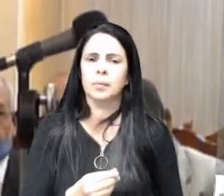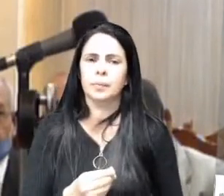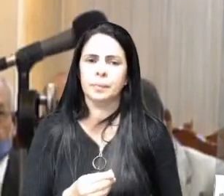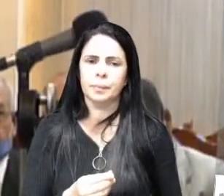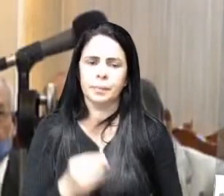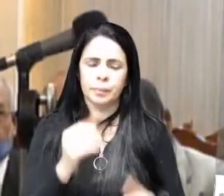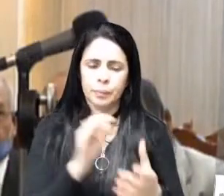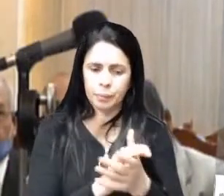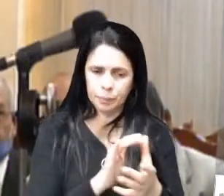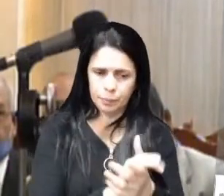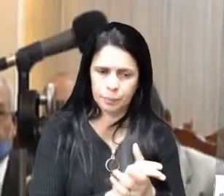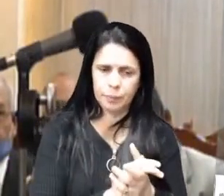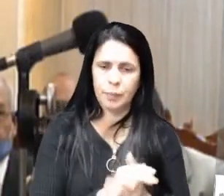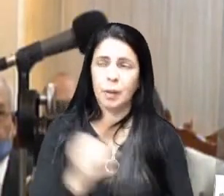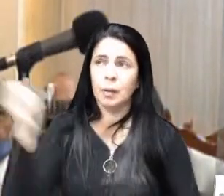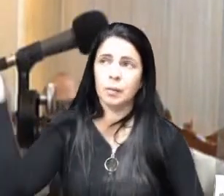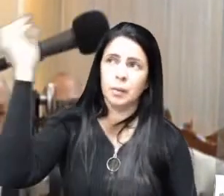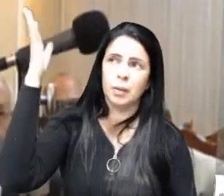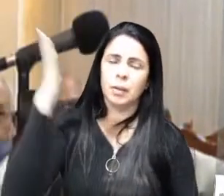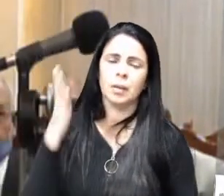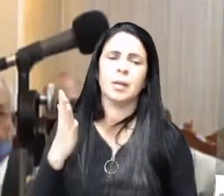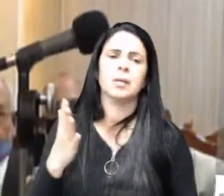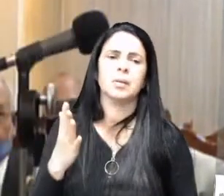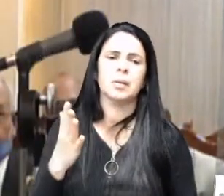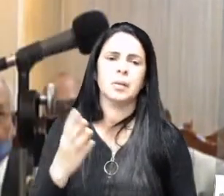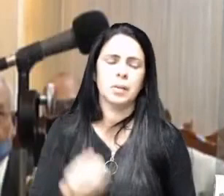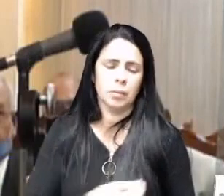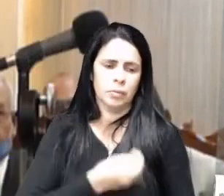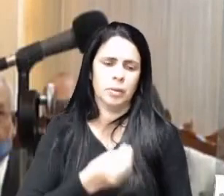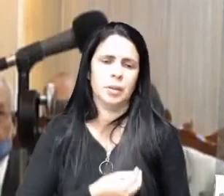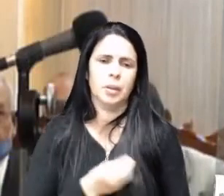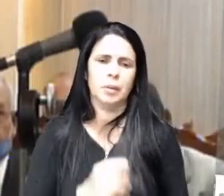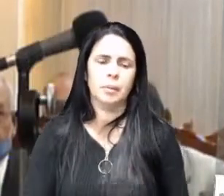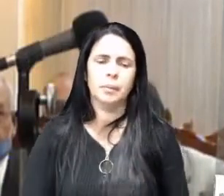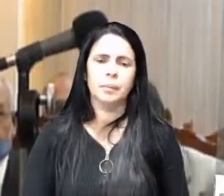da graça da vida, para que não sejam